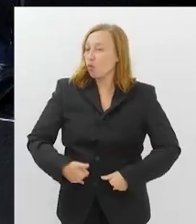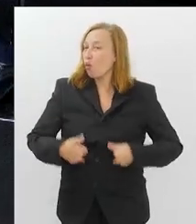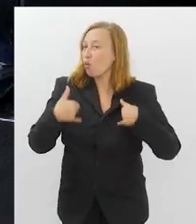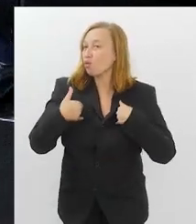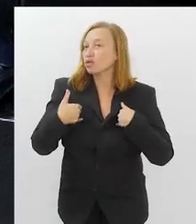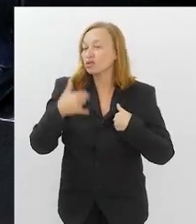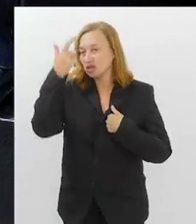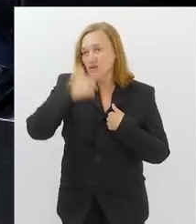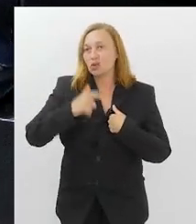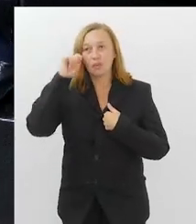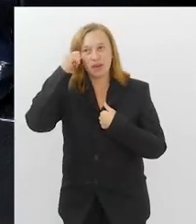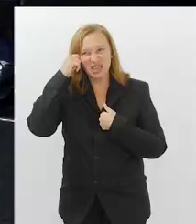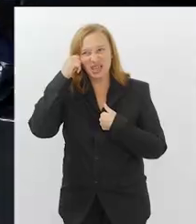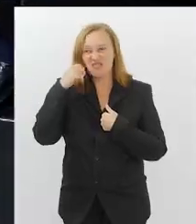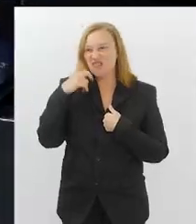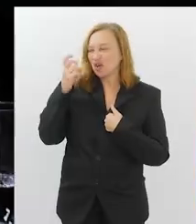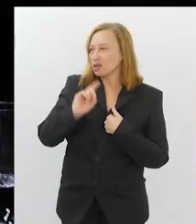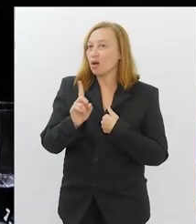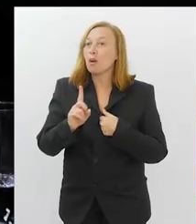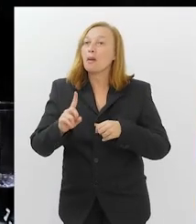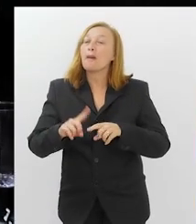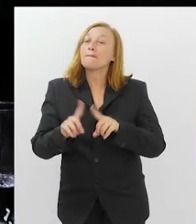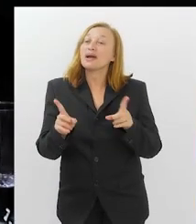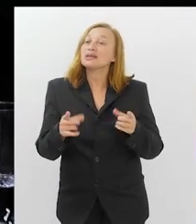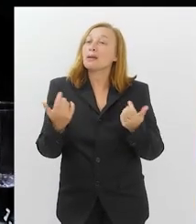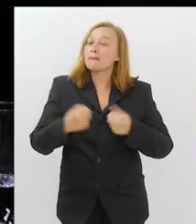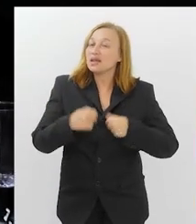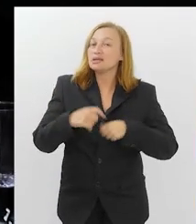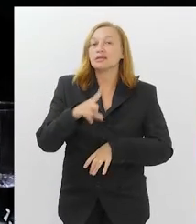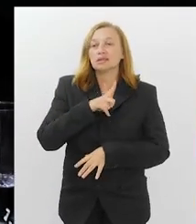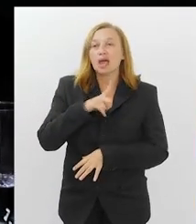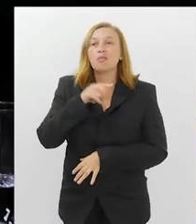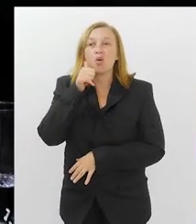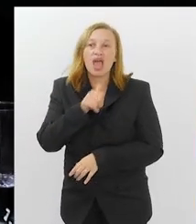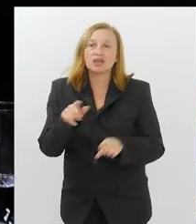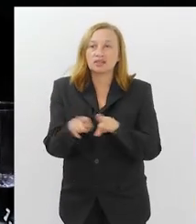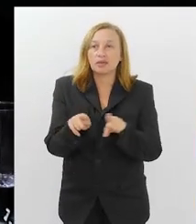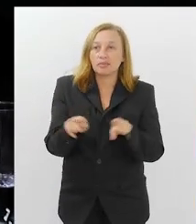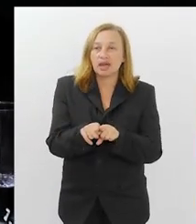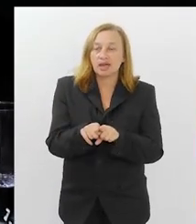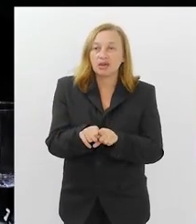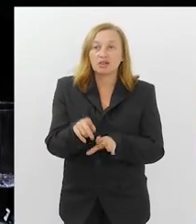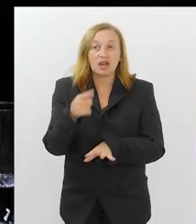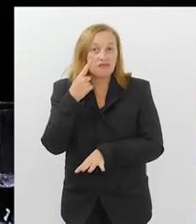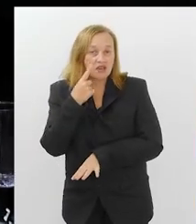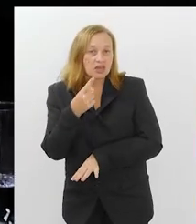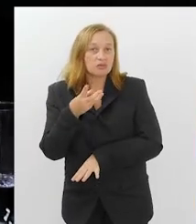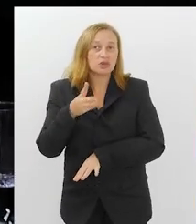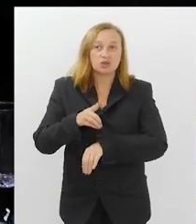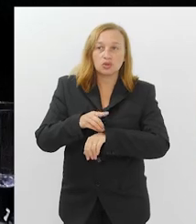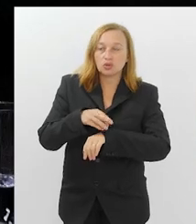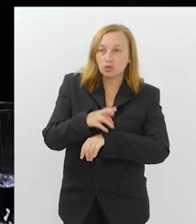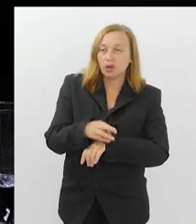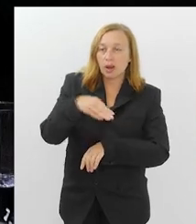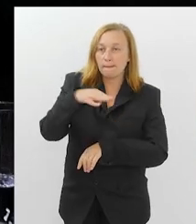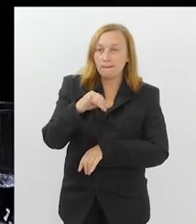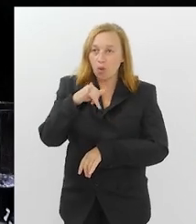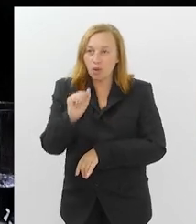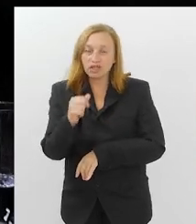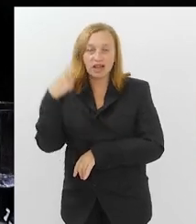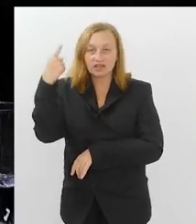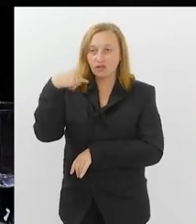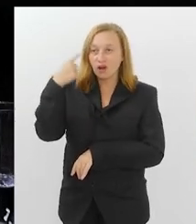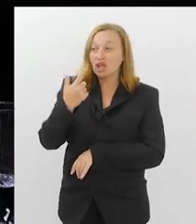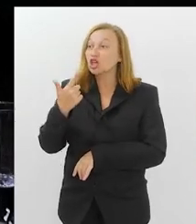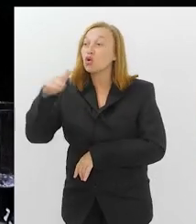tenho vergonha disso, nenhuma vergonha, muito pelo contrário. Mas a gente precisa ter mulheres também, quando a gente vê como a doutora Mônica, como